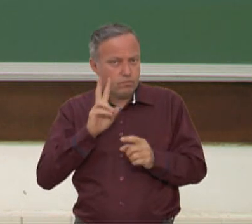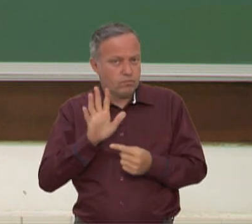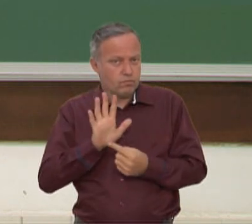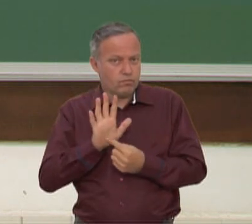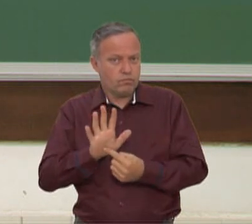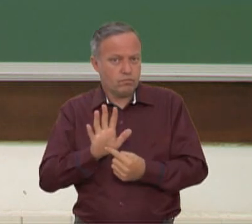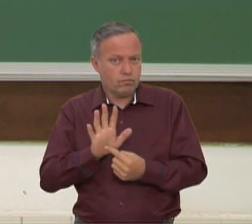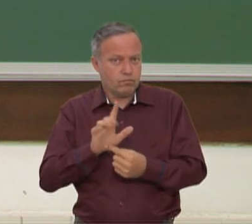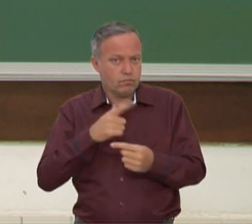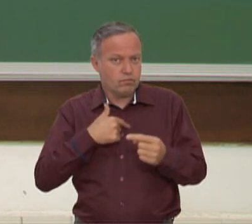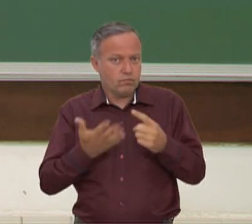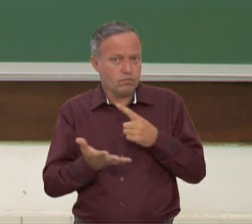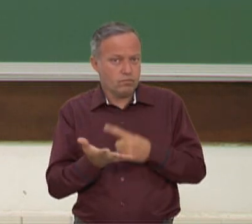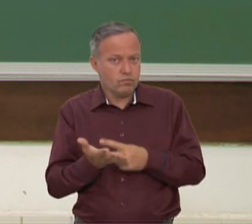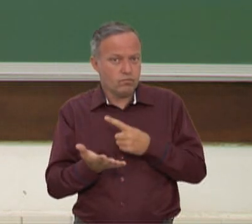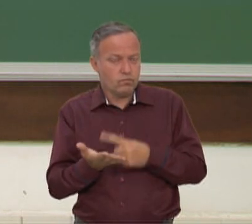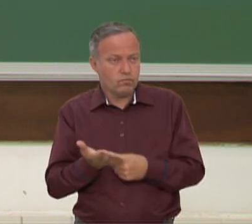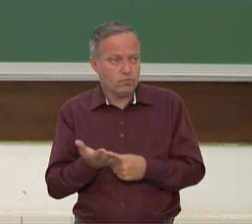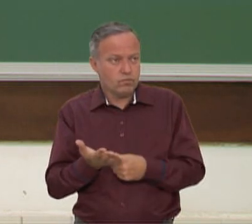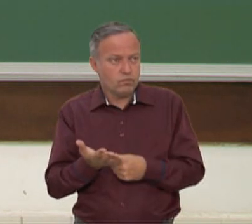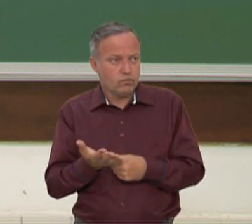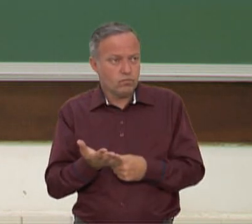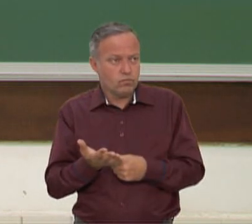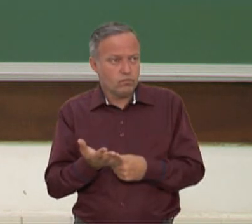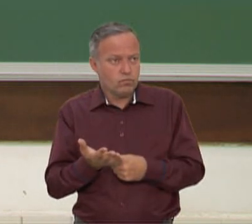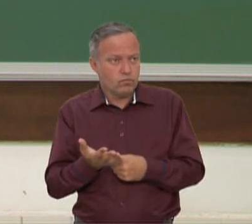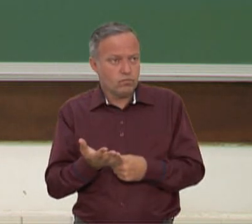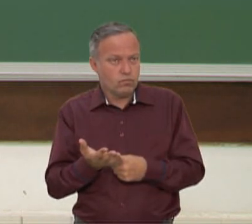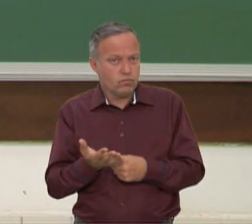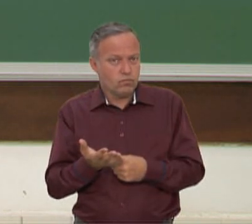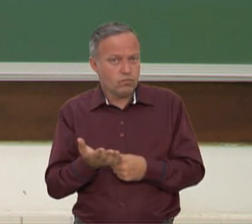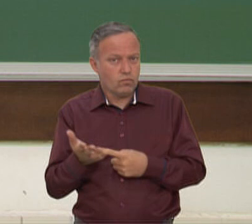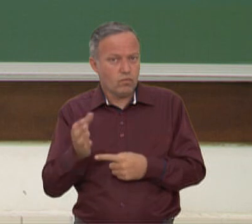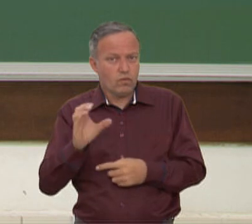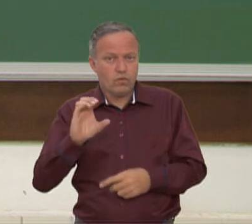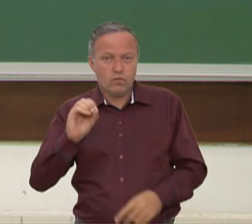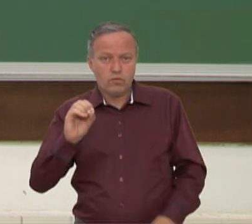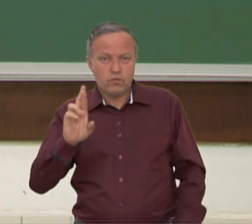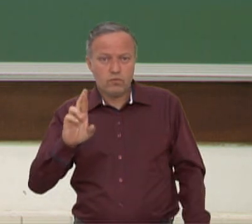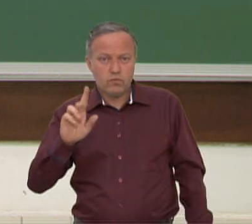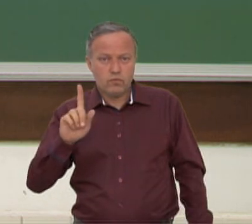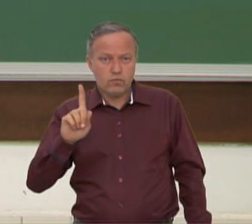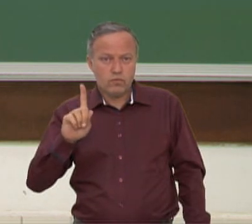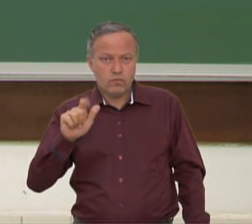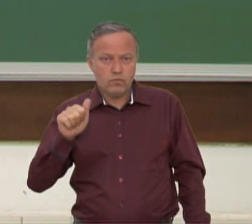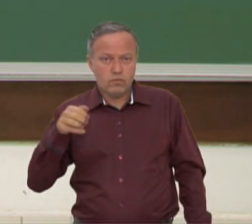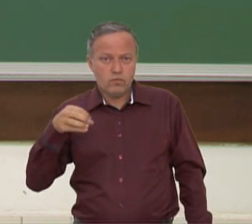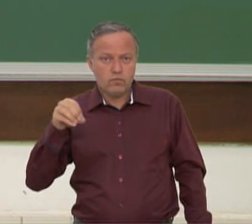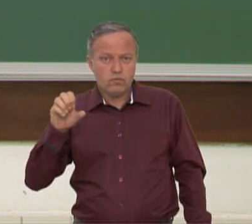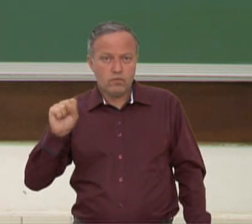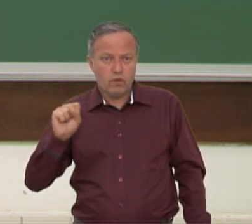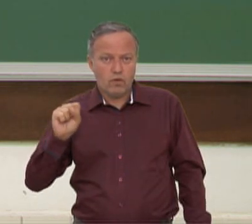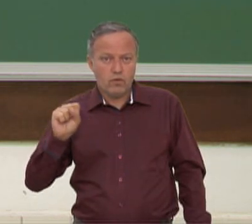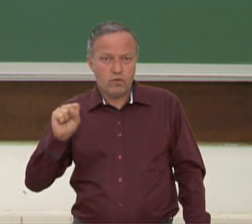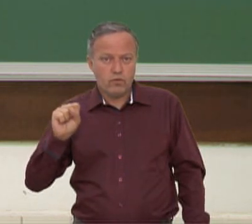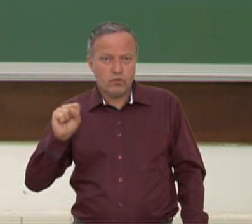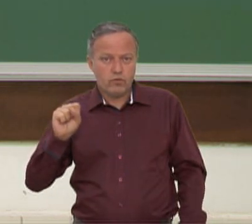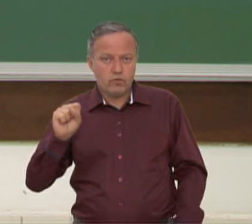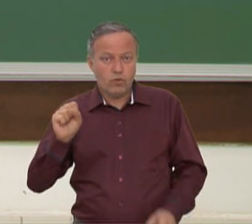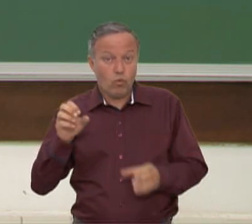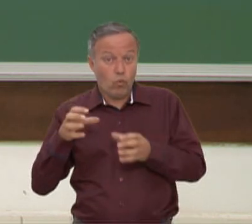os tratados, começam a surgir os órgãos, né, internacionais que regulam